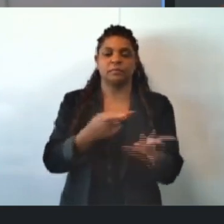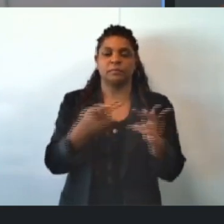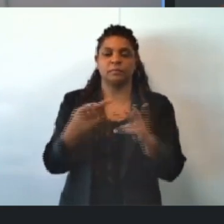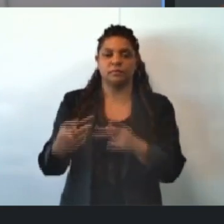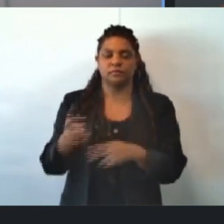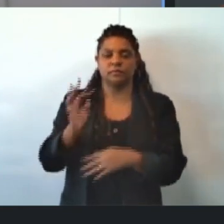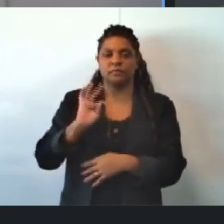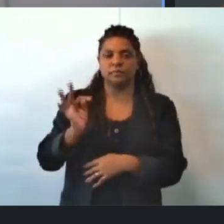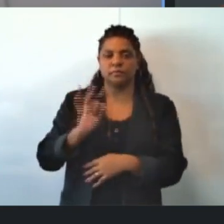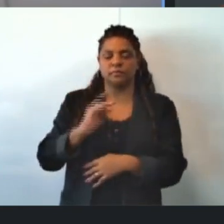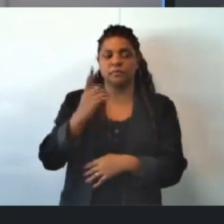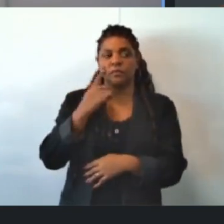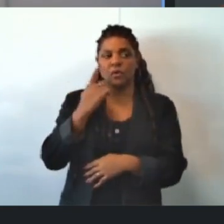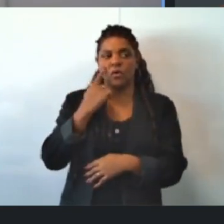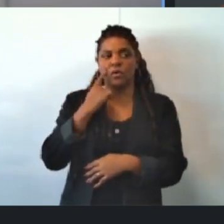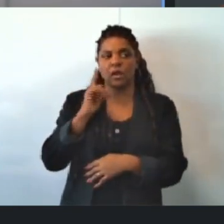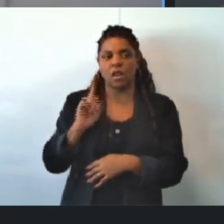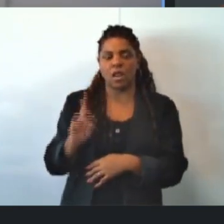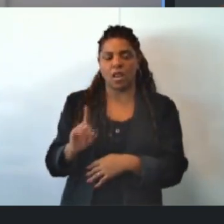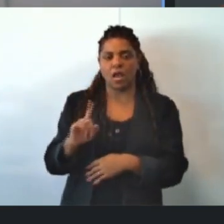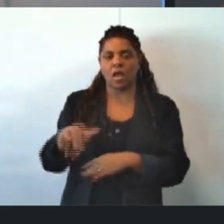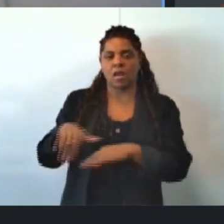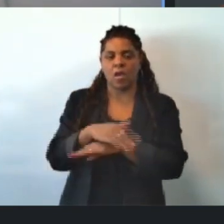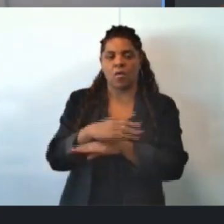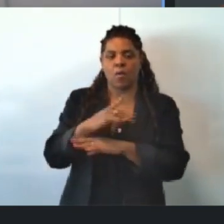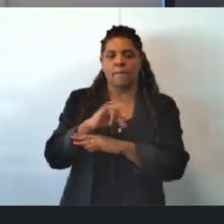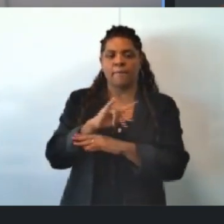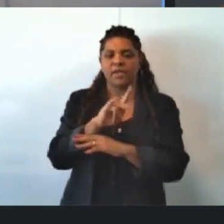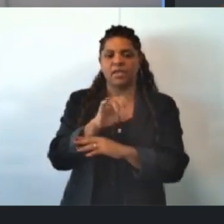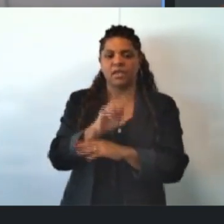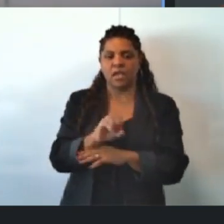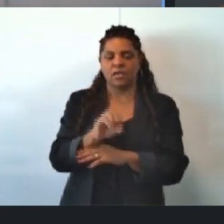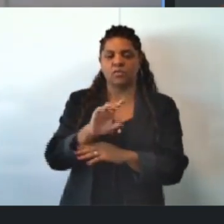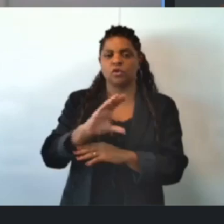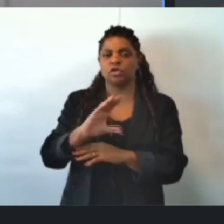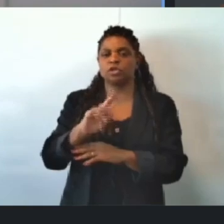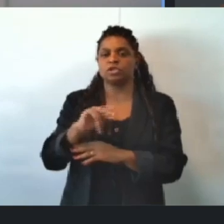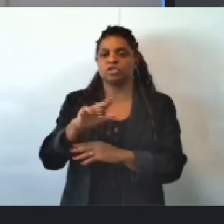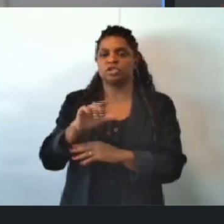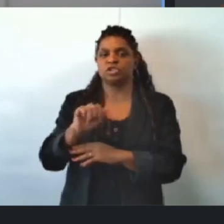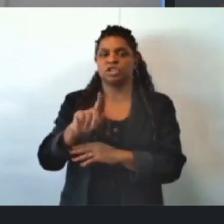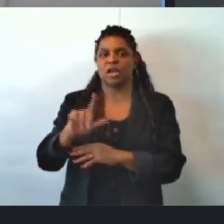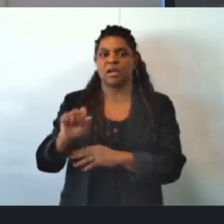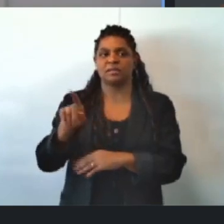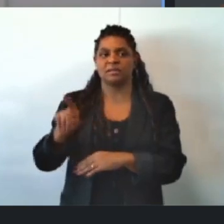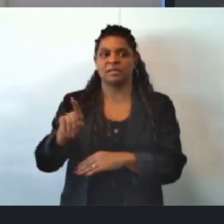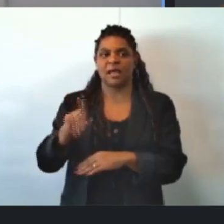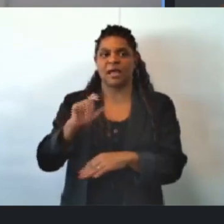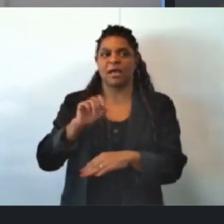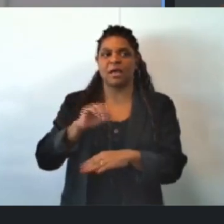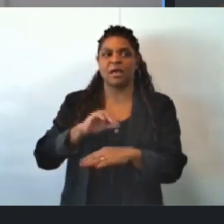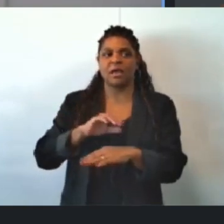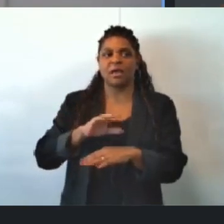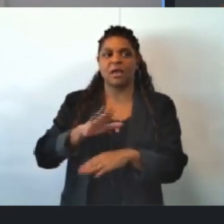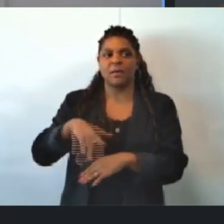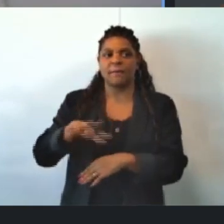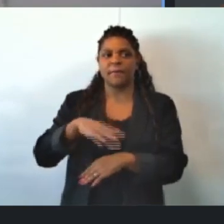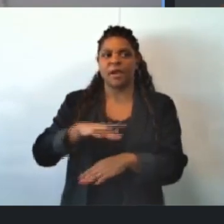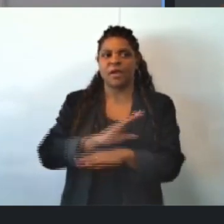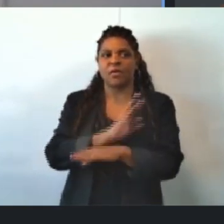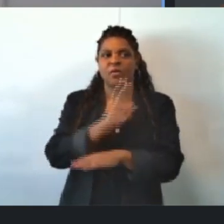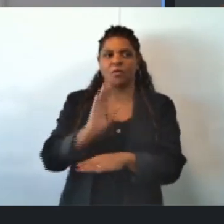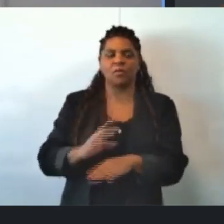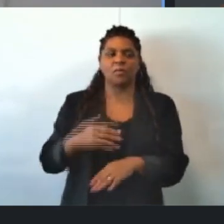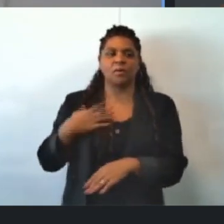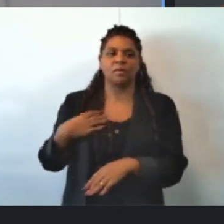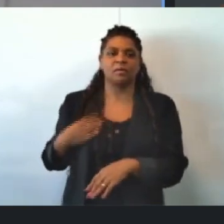proibido estacionar na rua Pinheiro Chagas, número 67, no Barreiro. Dia 5 de julho de 2024. O horário às 10 horas